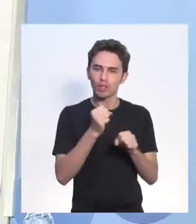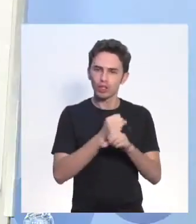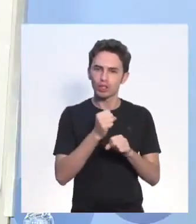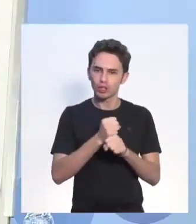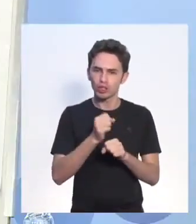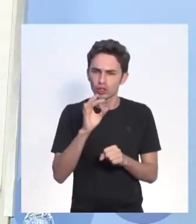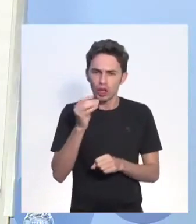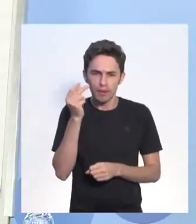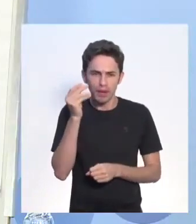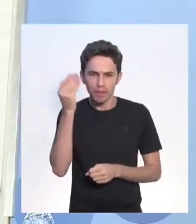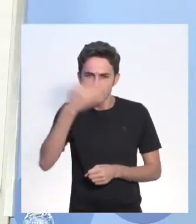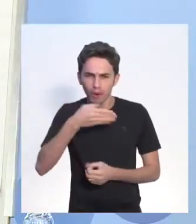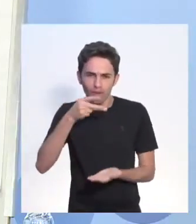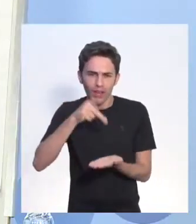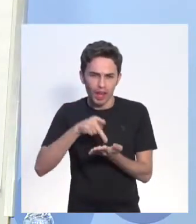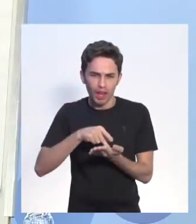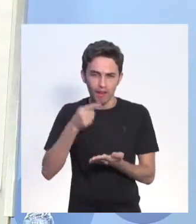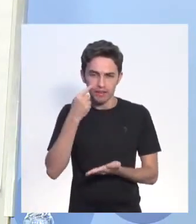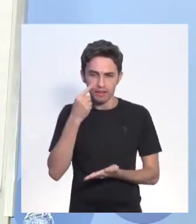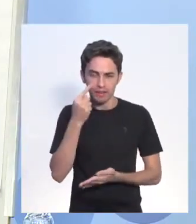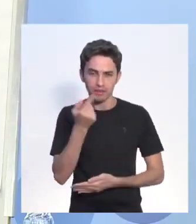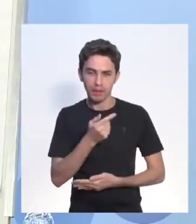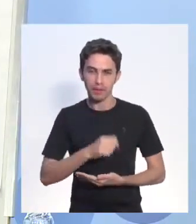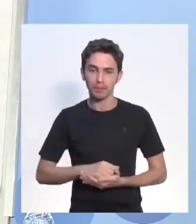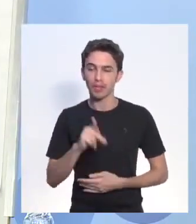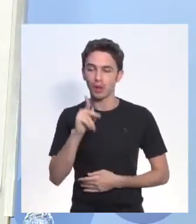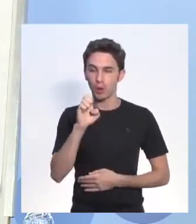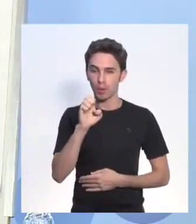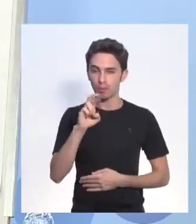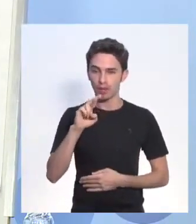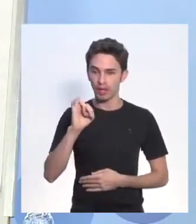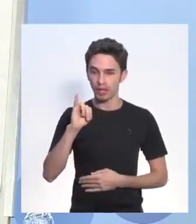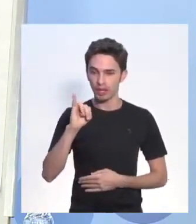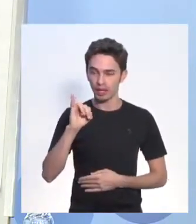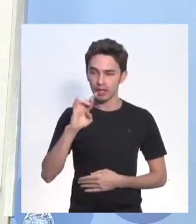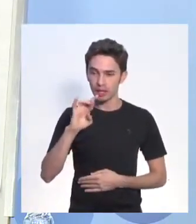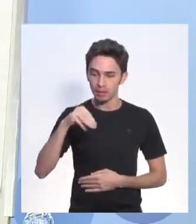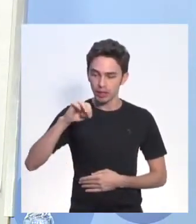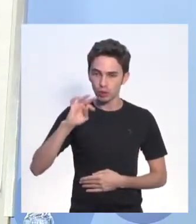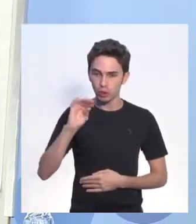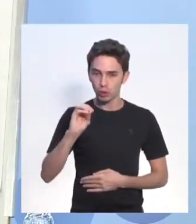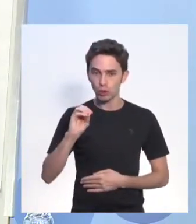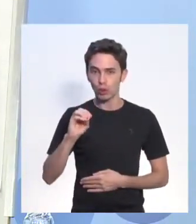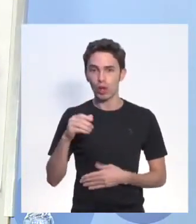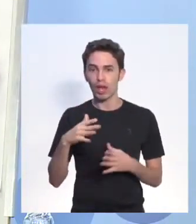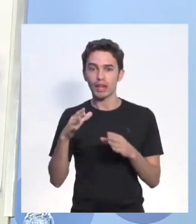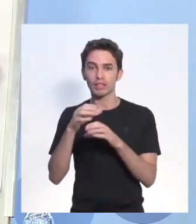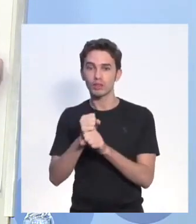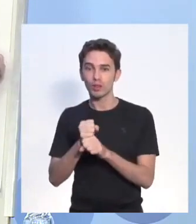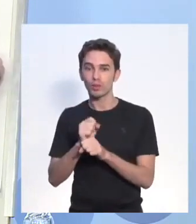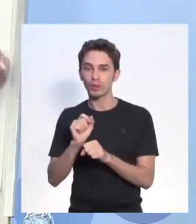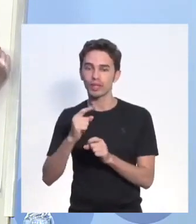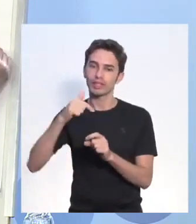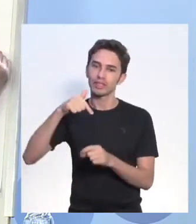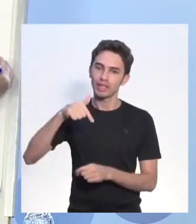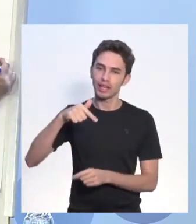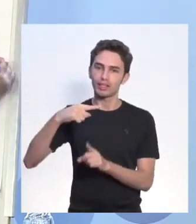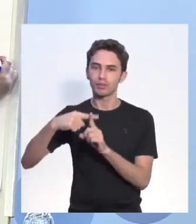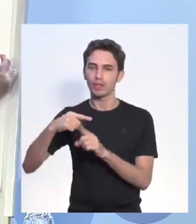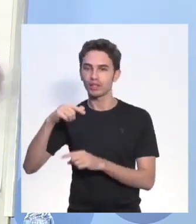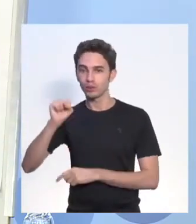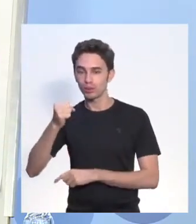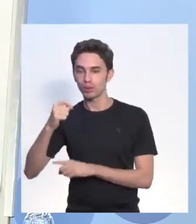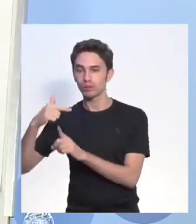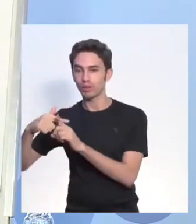conferir. O perímetro é a soma dos lados. Quem são os lados? 7 mais 8 mais